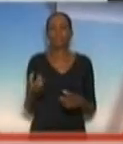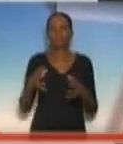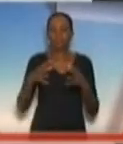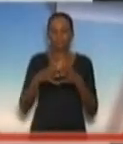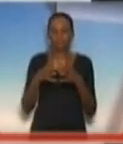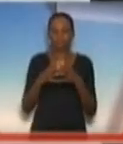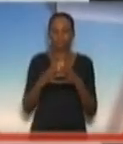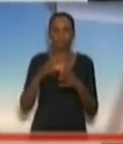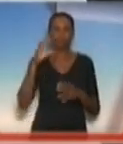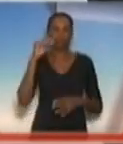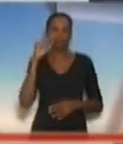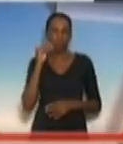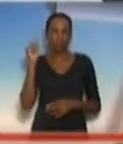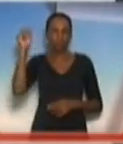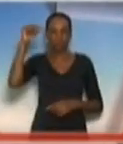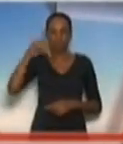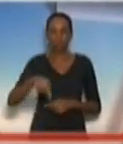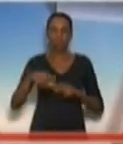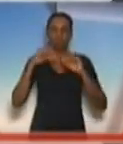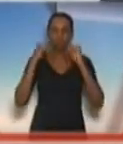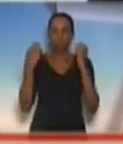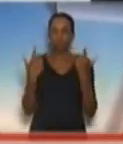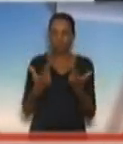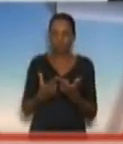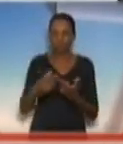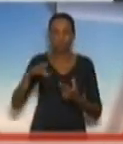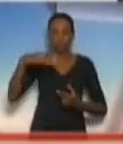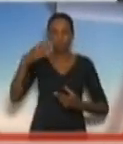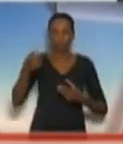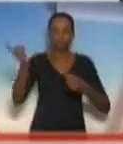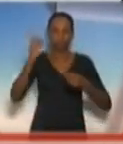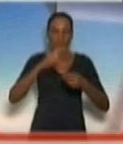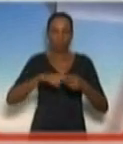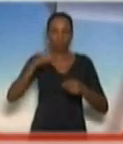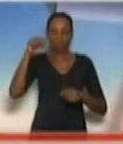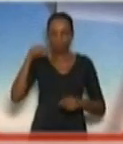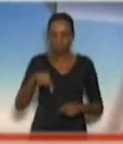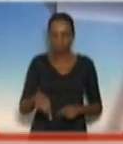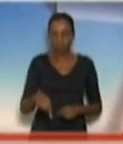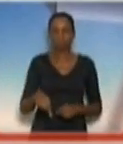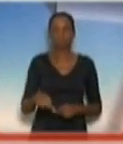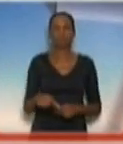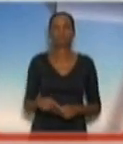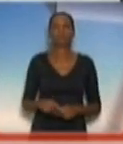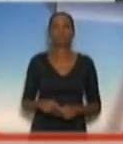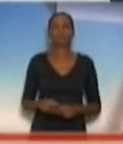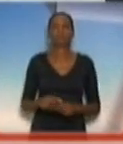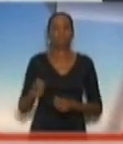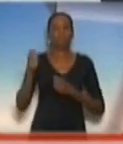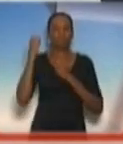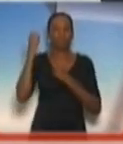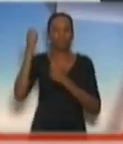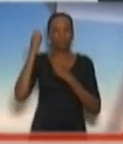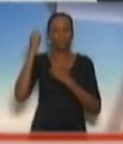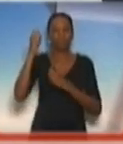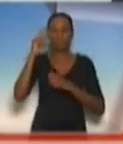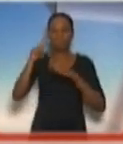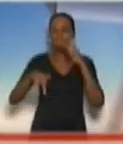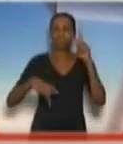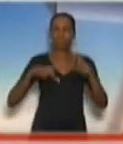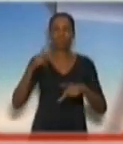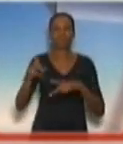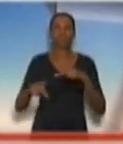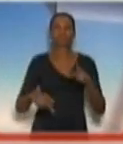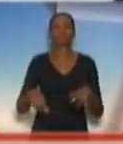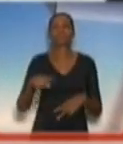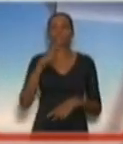aqui na Assembleia Legislativa e voltarão aqui, né, organizarão manifestações